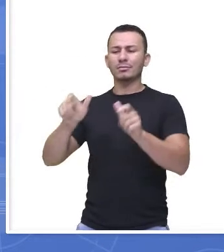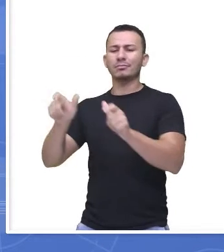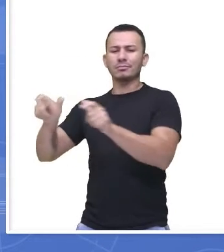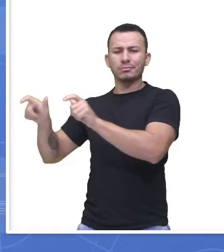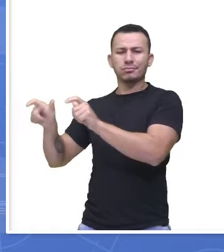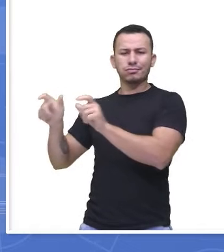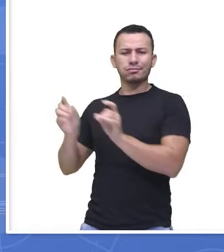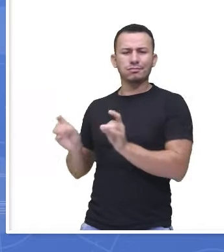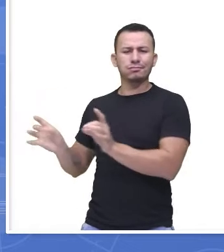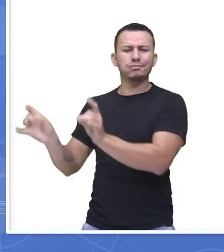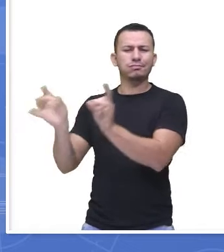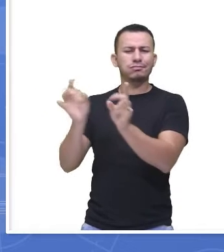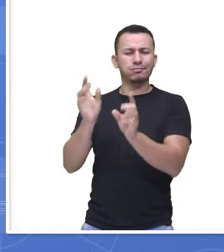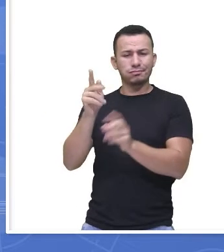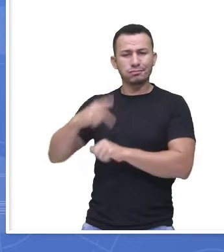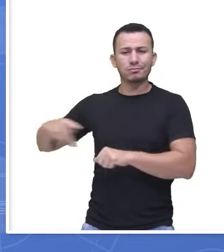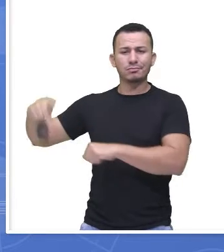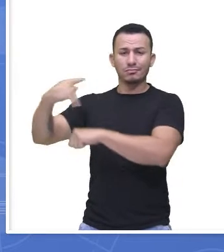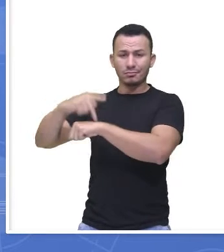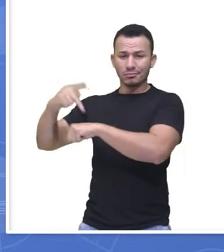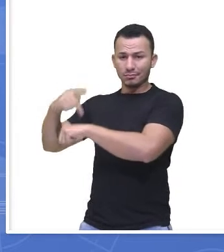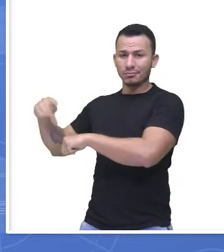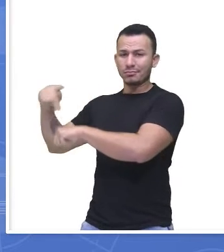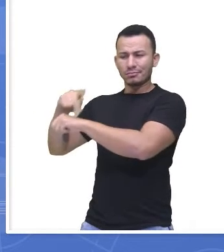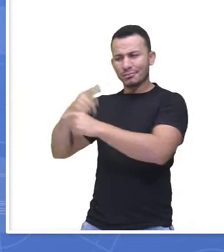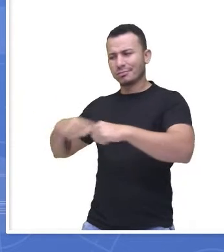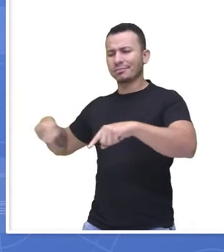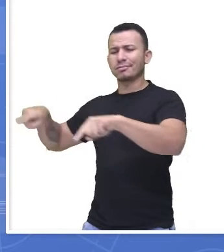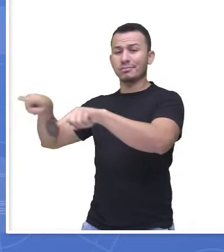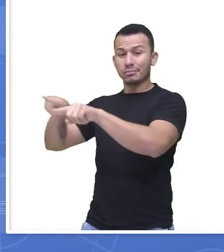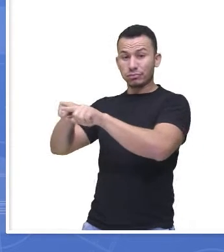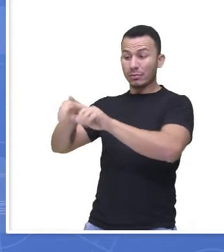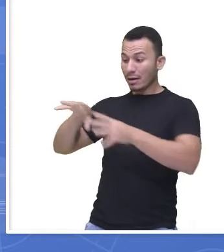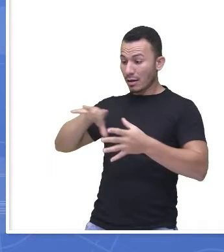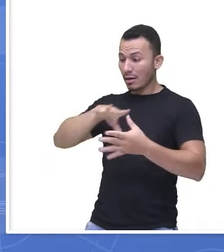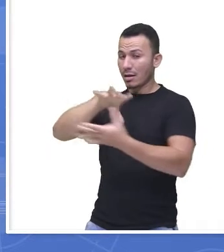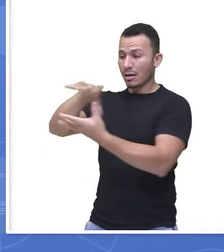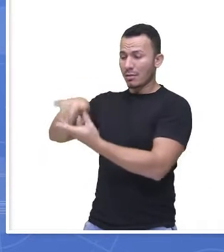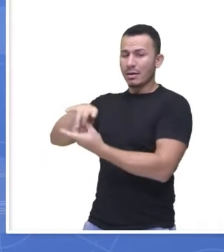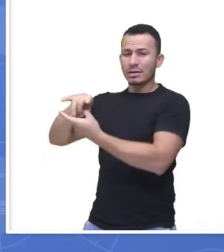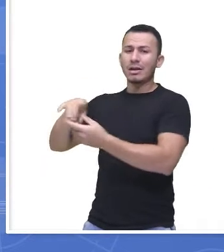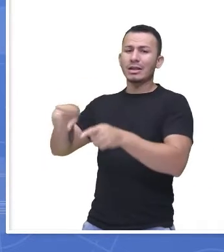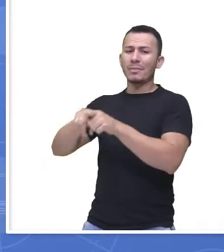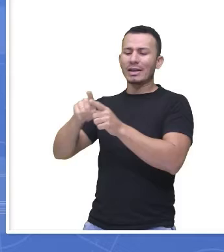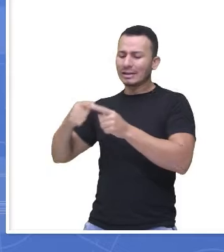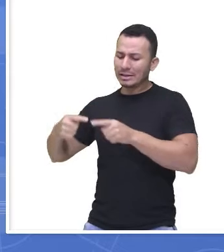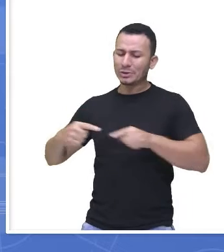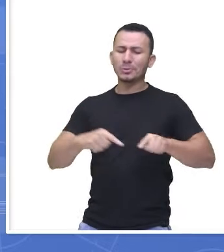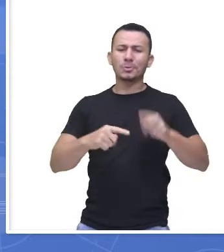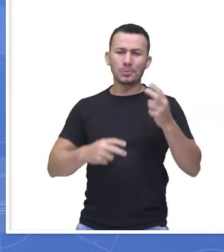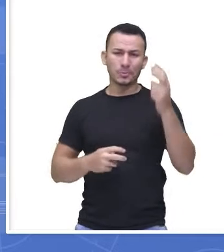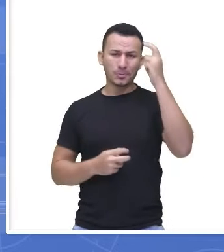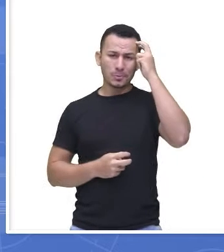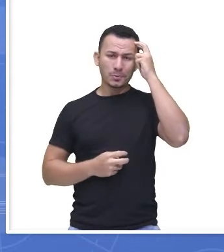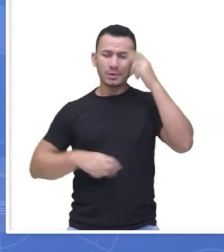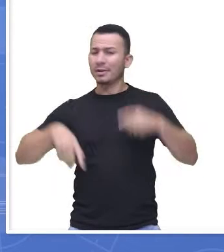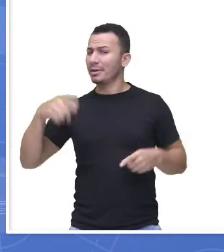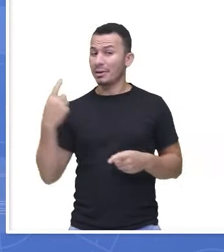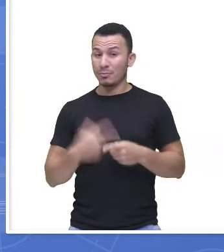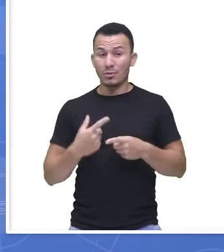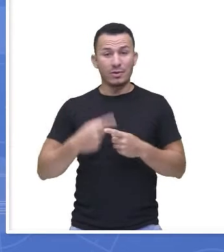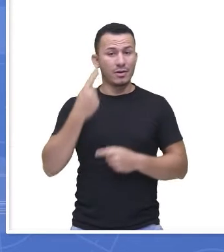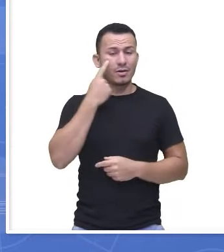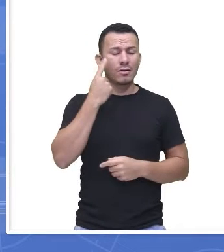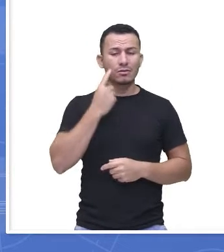países. Porém, né, essa globalização ela vai interferir na cultura. Por quê? Porque o mundo hoje ele